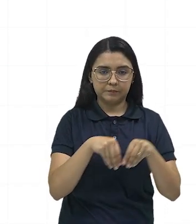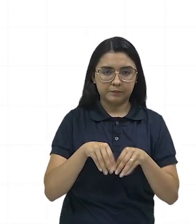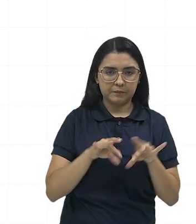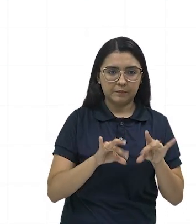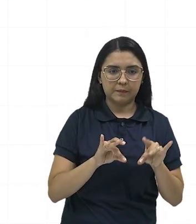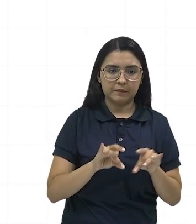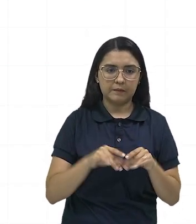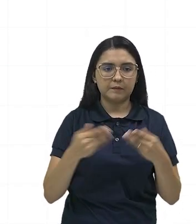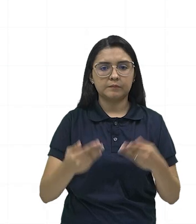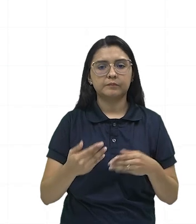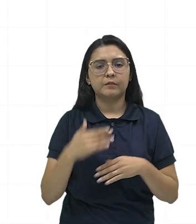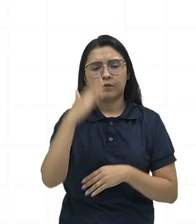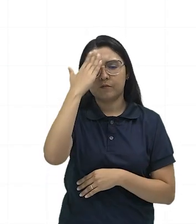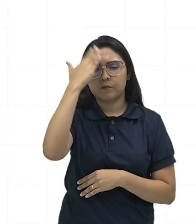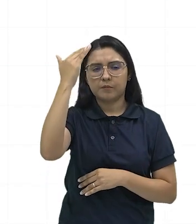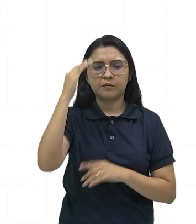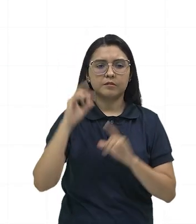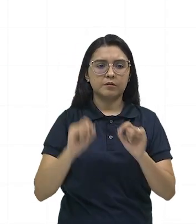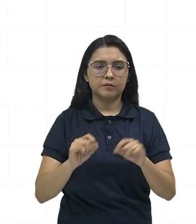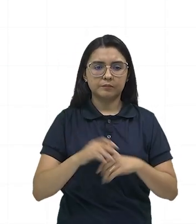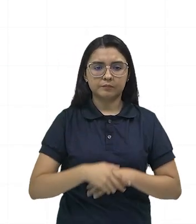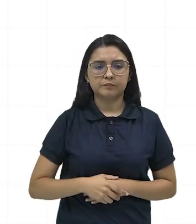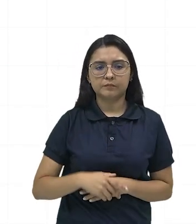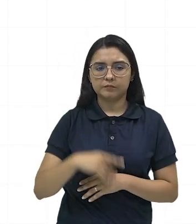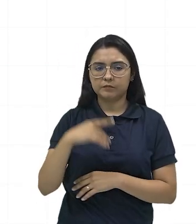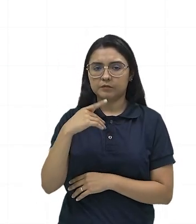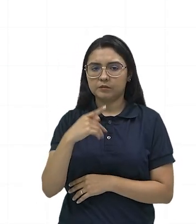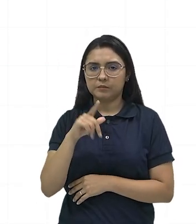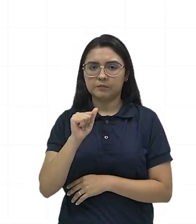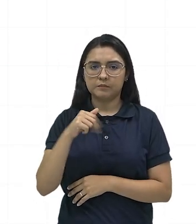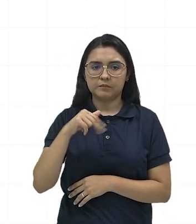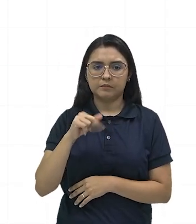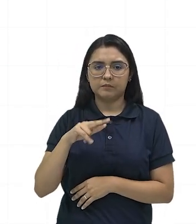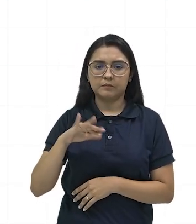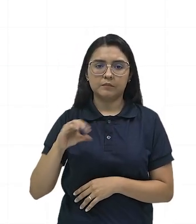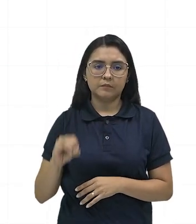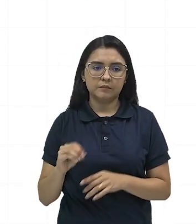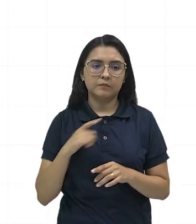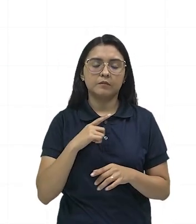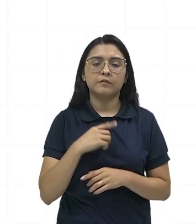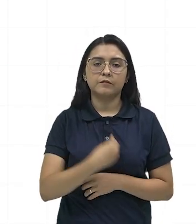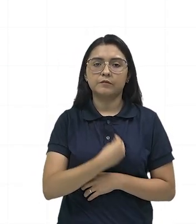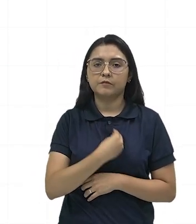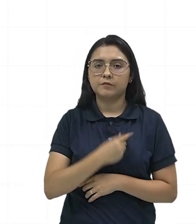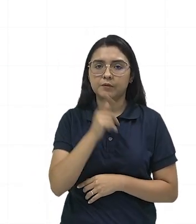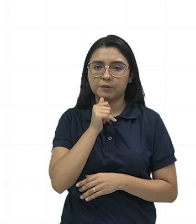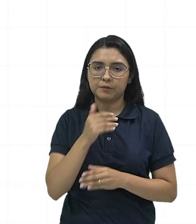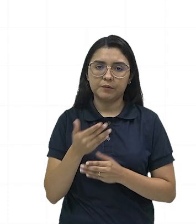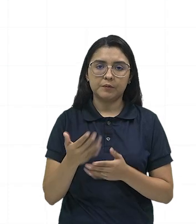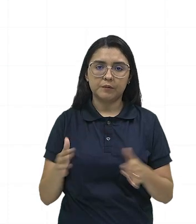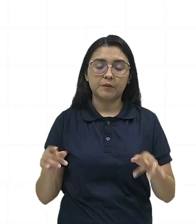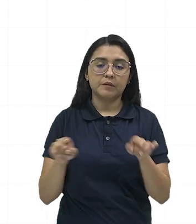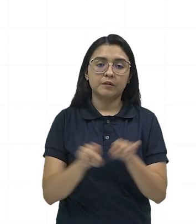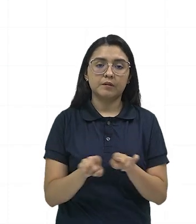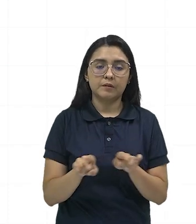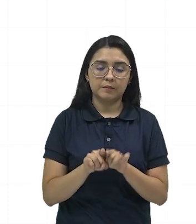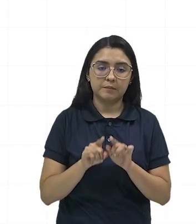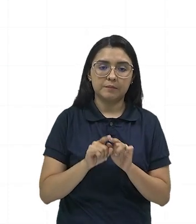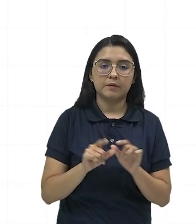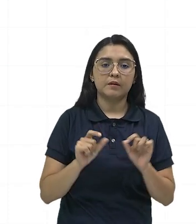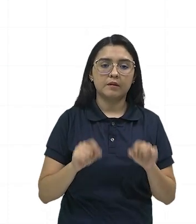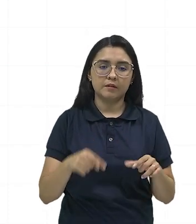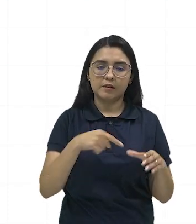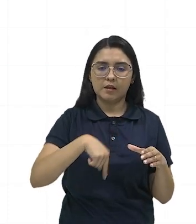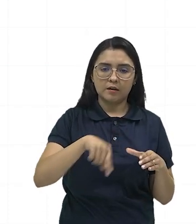é a planária, que é um pequeno verme de vida livre que habita geralmente rios e lagos, vivendo em folhas ou troncos